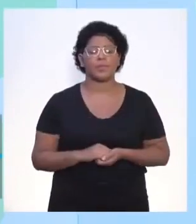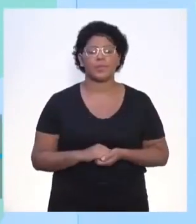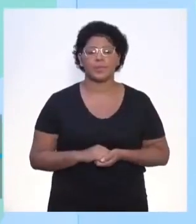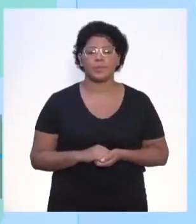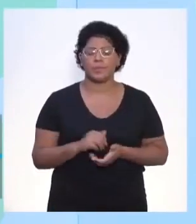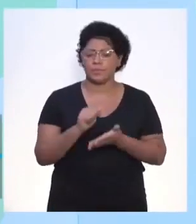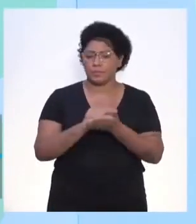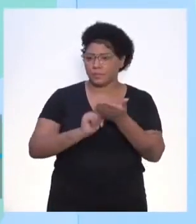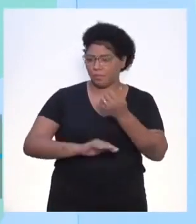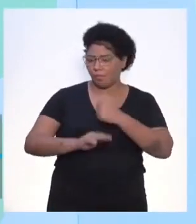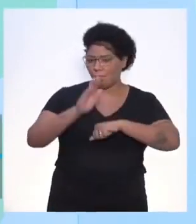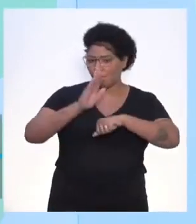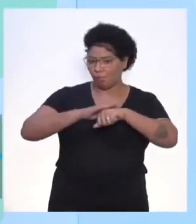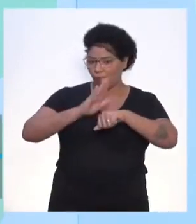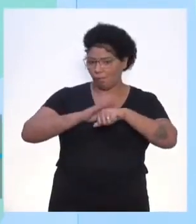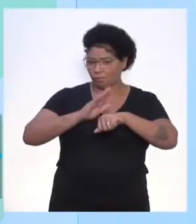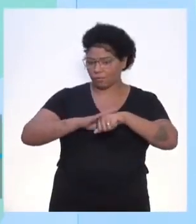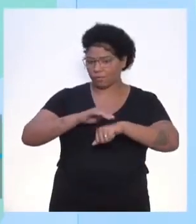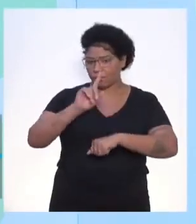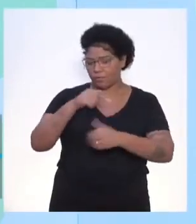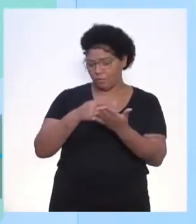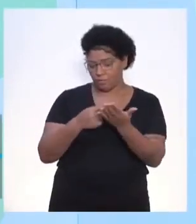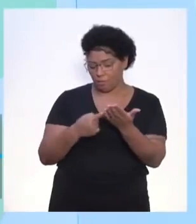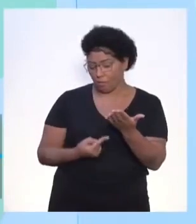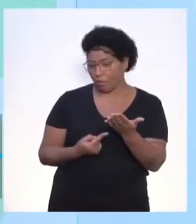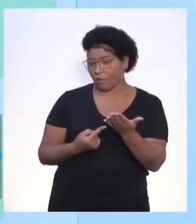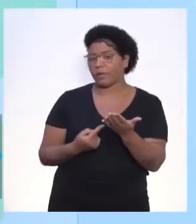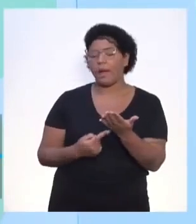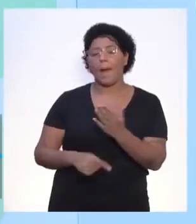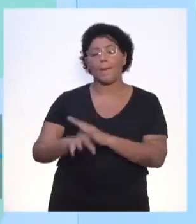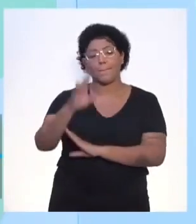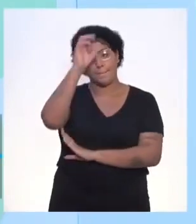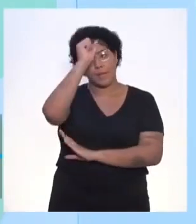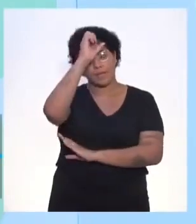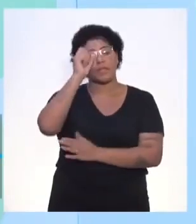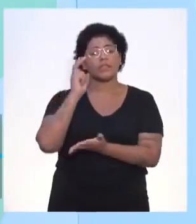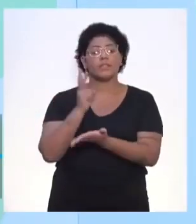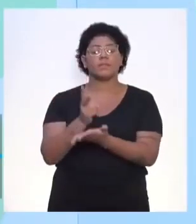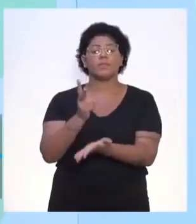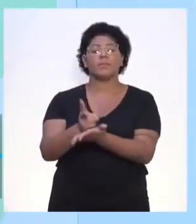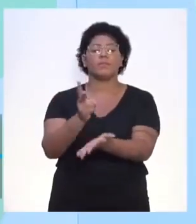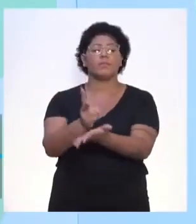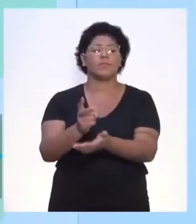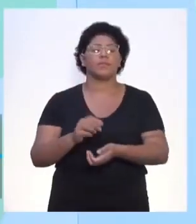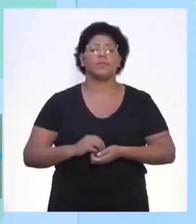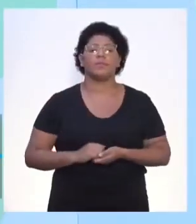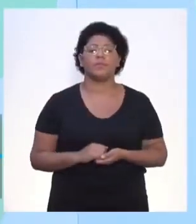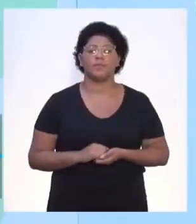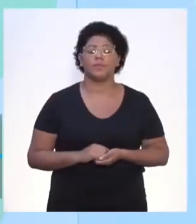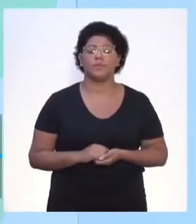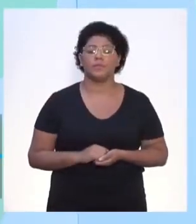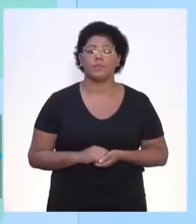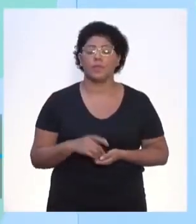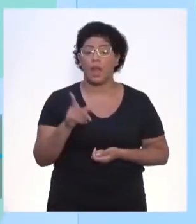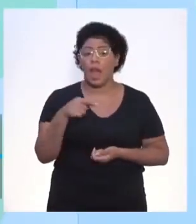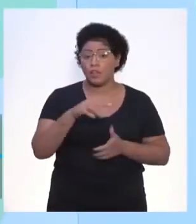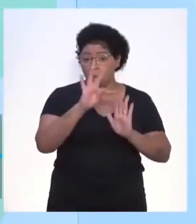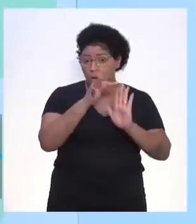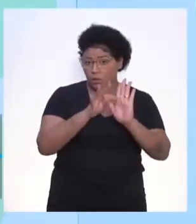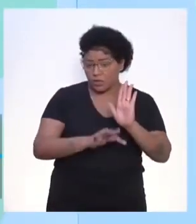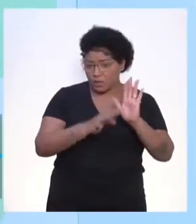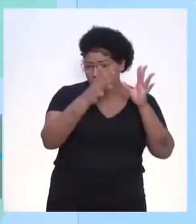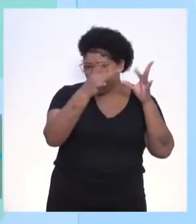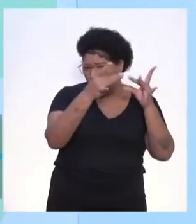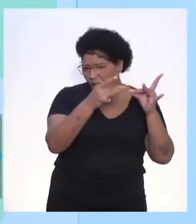gente vai fazer, baseado no caderno Aprender Sempre. Primeira aula de hoje, a gente vai falar, inicialmente, óbvio, sobre o texto descritivo,